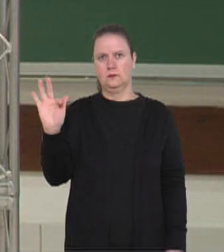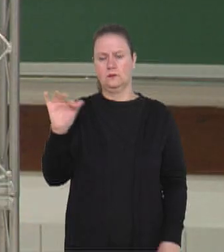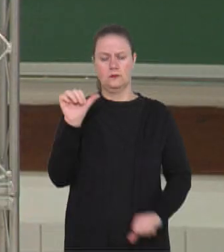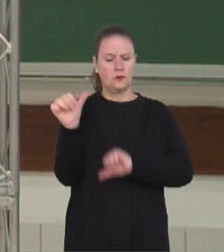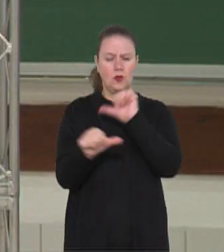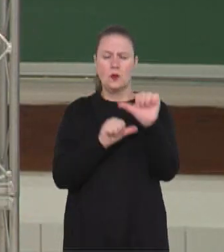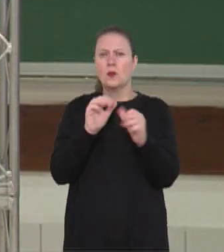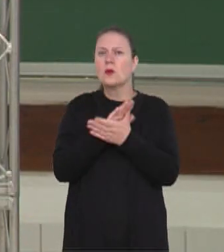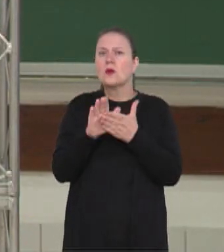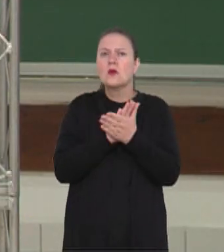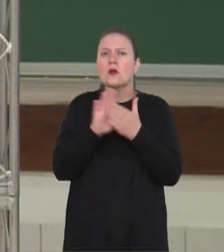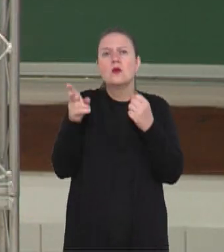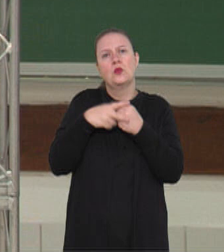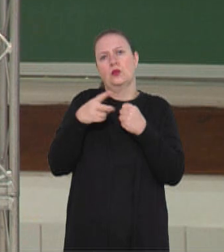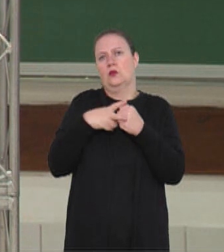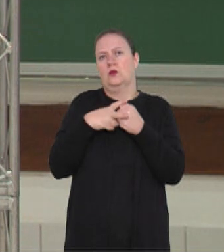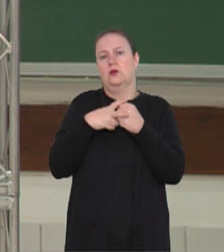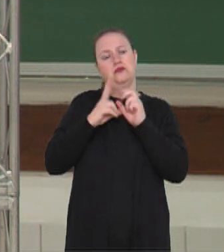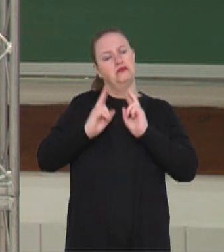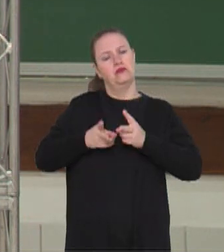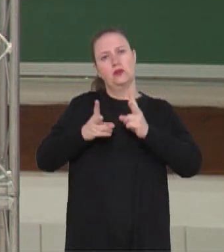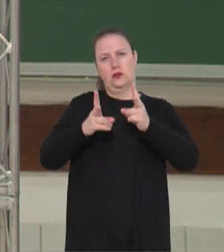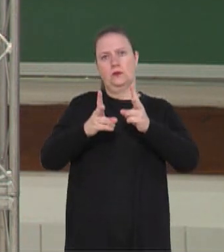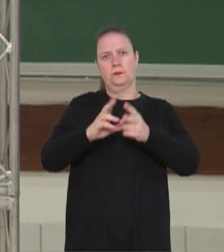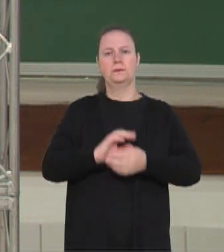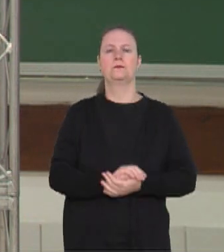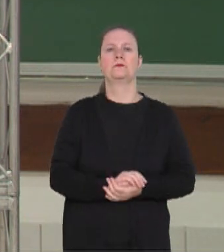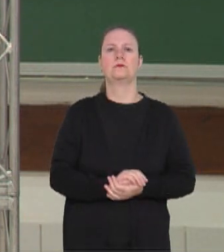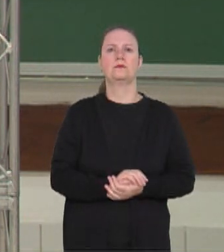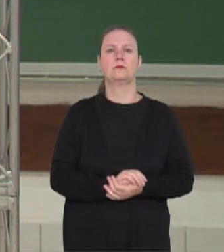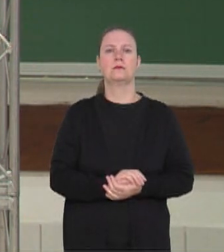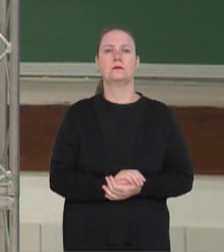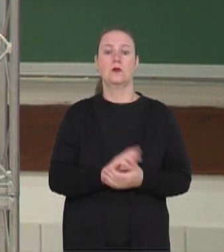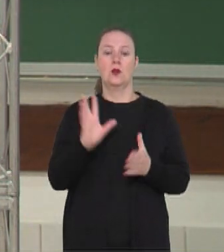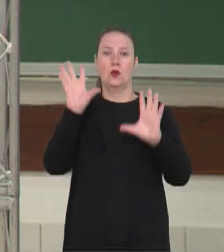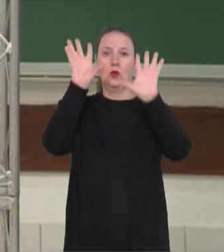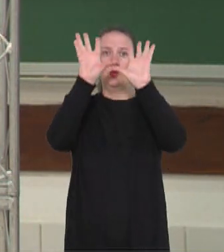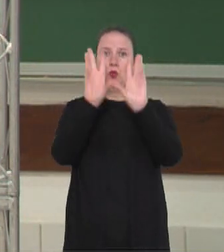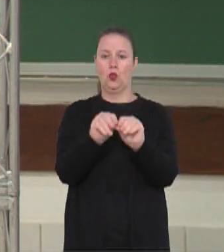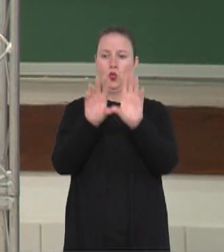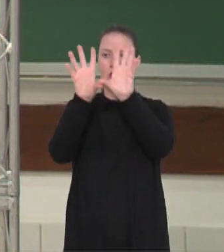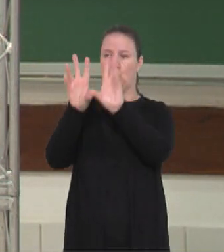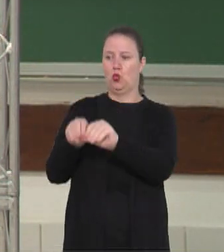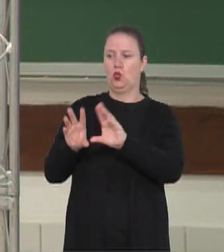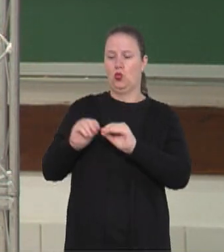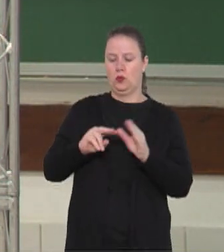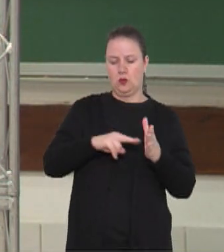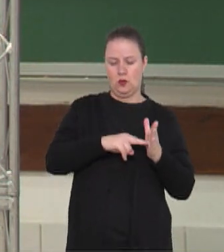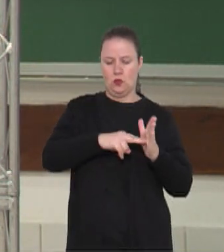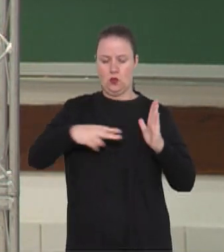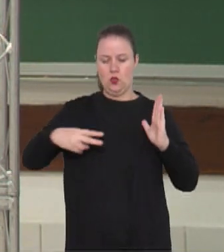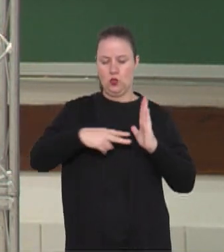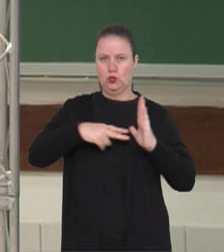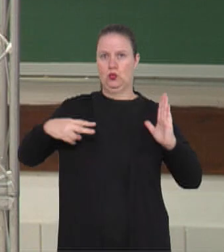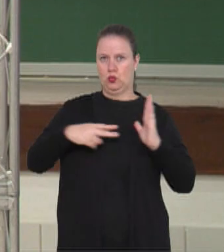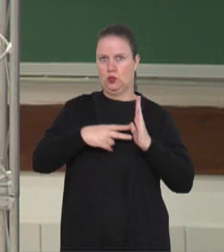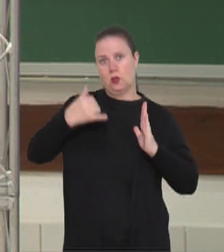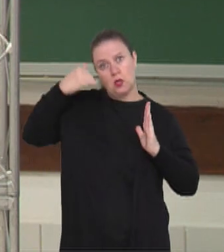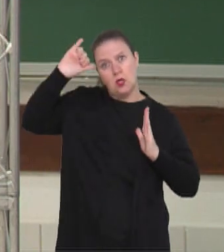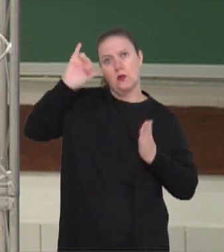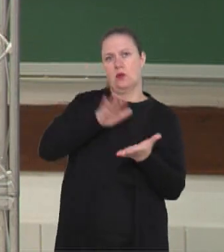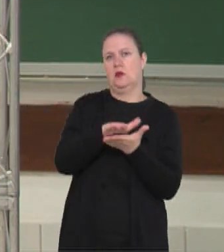essa necessidade. Então, ficou turn off all chargers at the wall. Então, desligue, tire todos os carregadores da tomada da